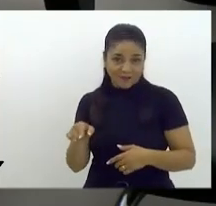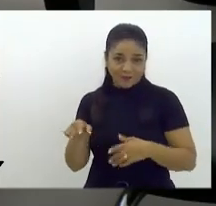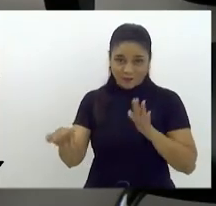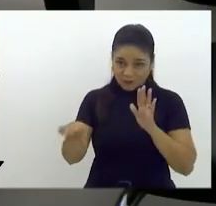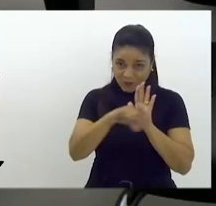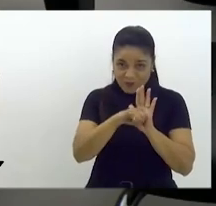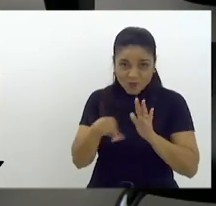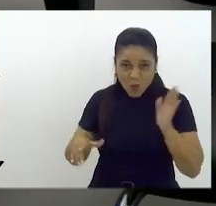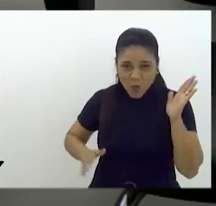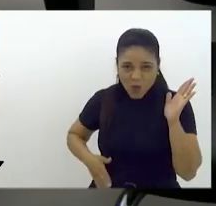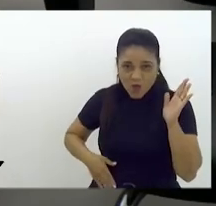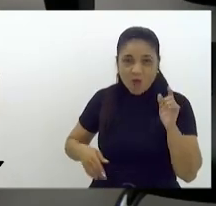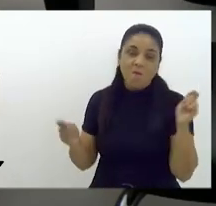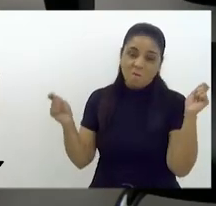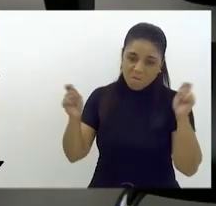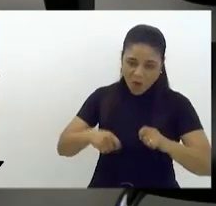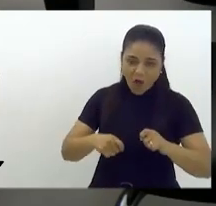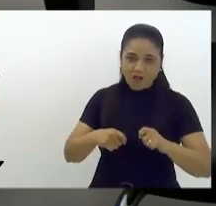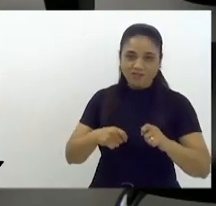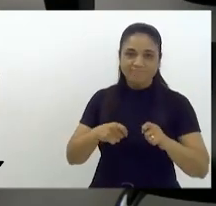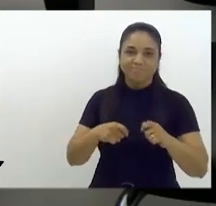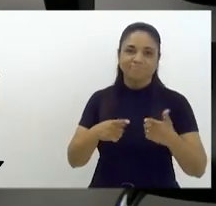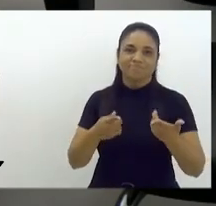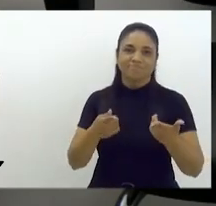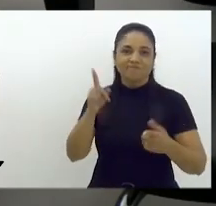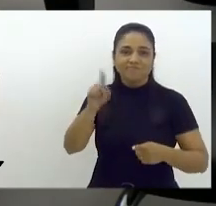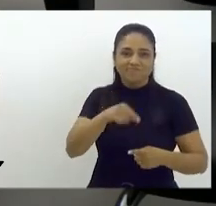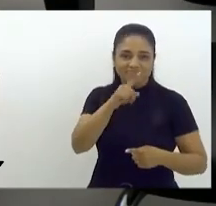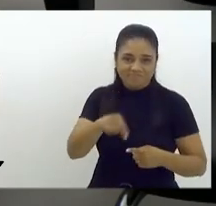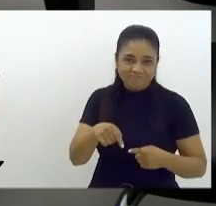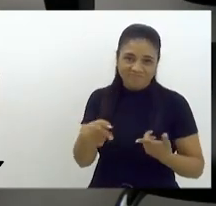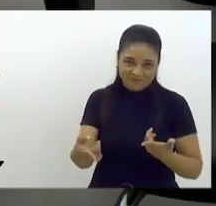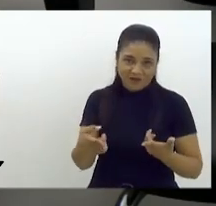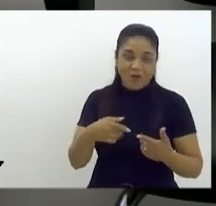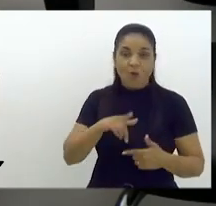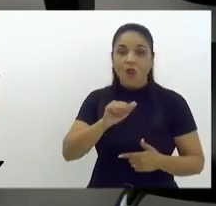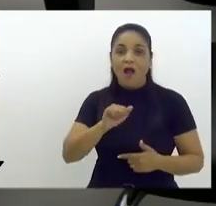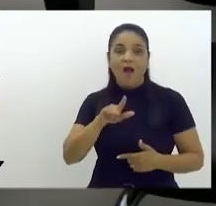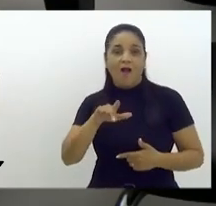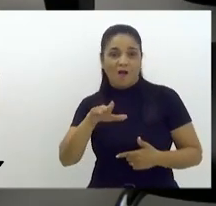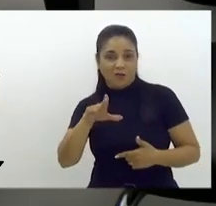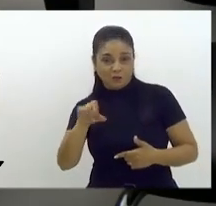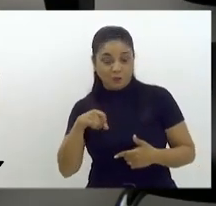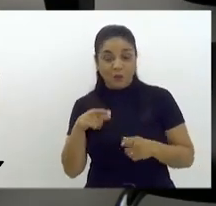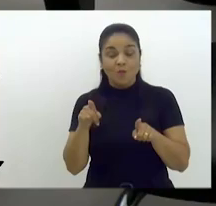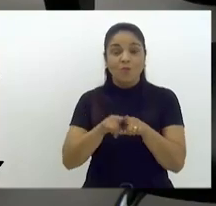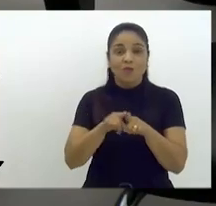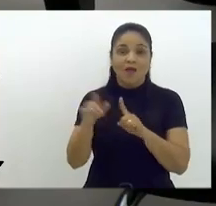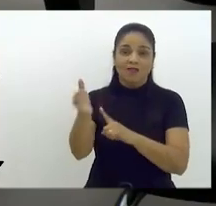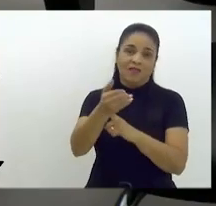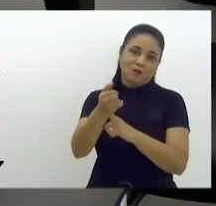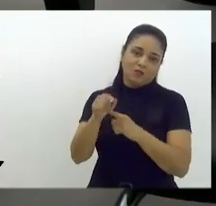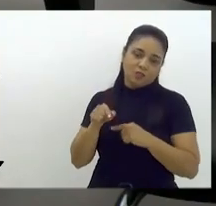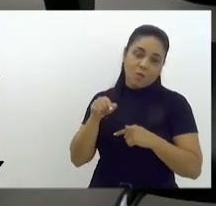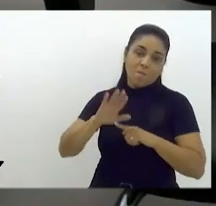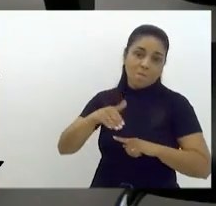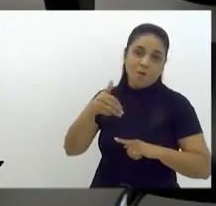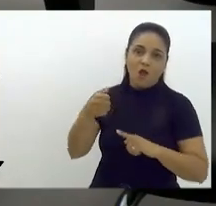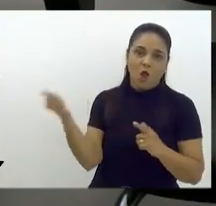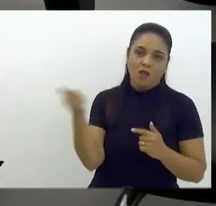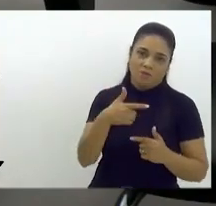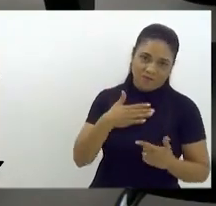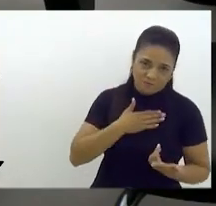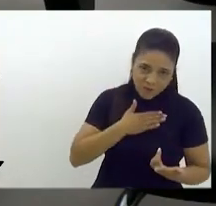porque ele tem o recurso então ele tem um recurso superior ao nosso e isso a tendência da Inteligência Artificial